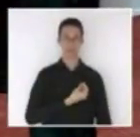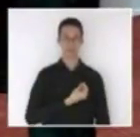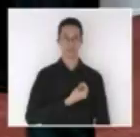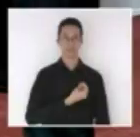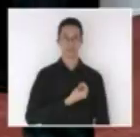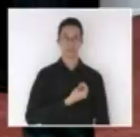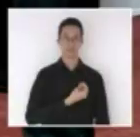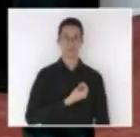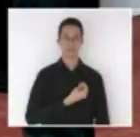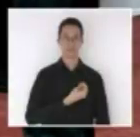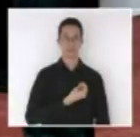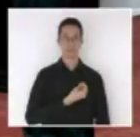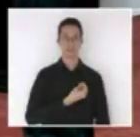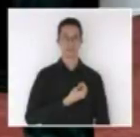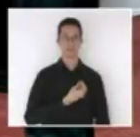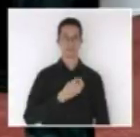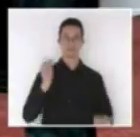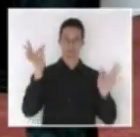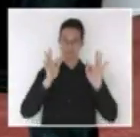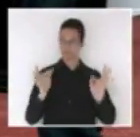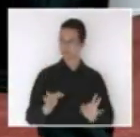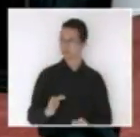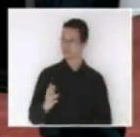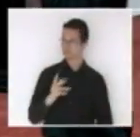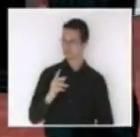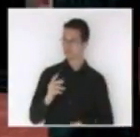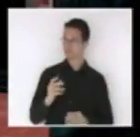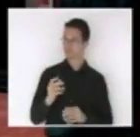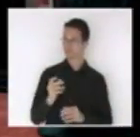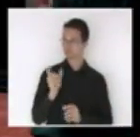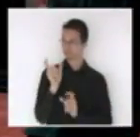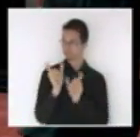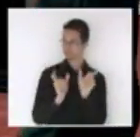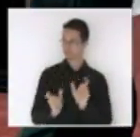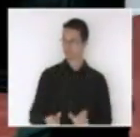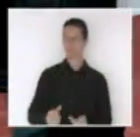Muito feliz nas tuas palavras, porque onde existe o tradicionalismo,